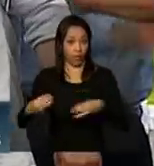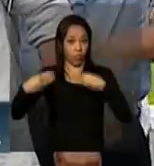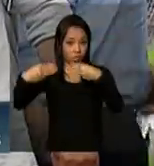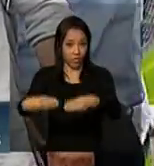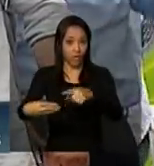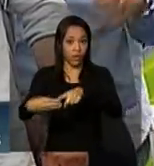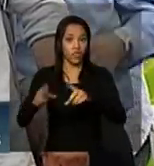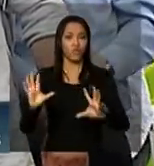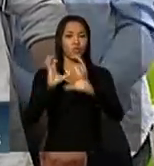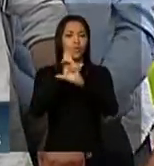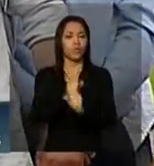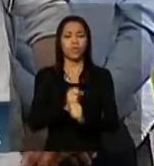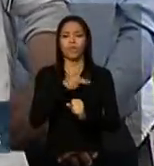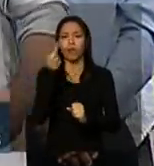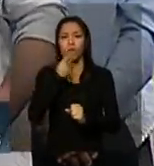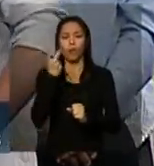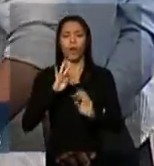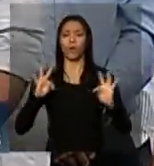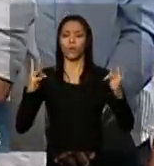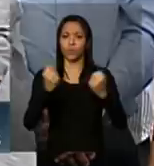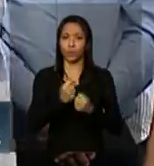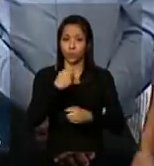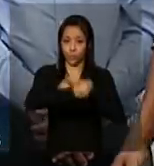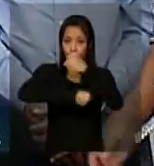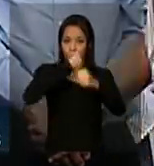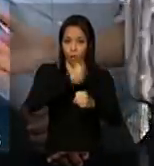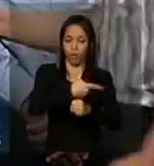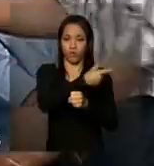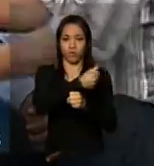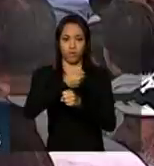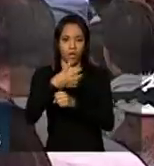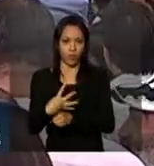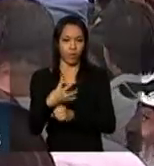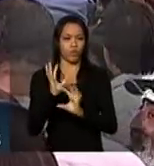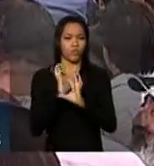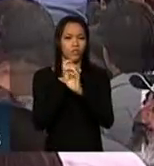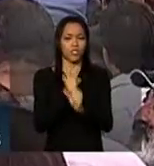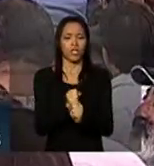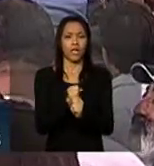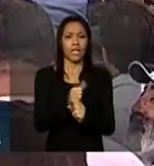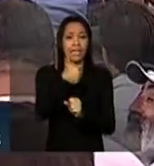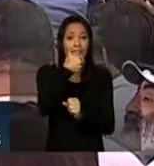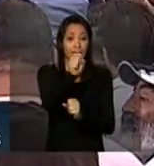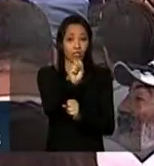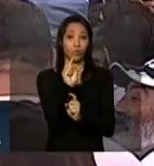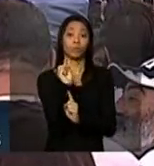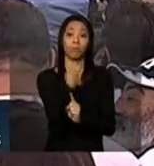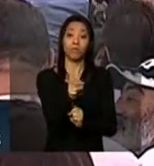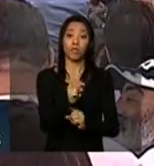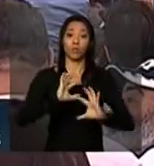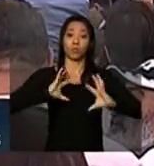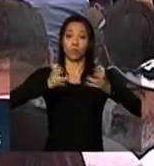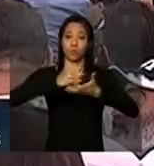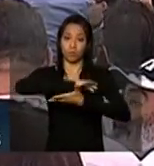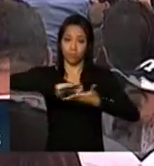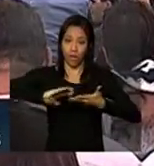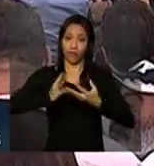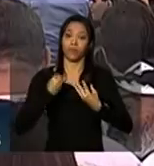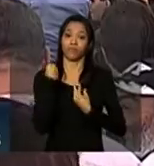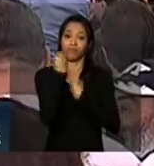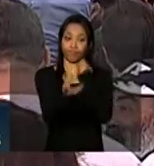Agrário ao todo no Brasil o ano de 2014 deve fechar com mais de 18.000 máquinas e veículos doados